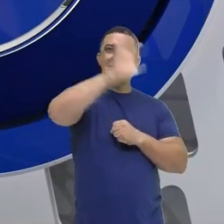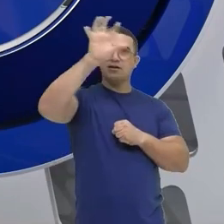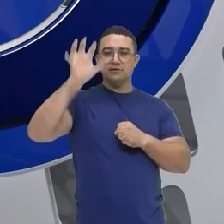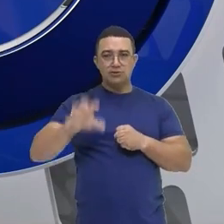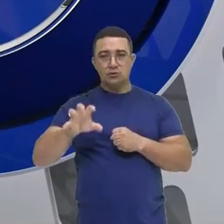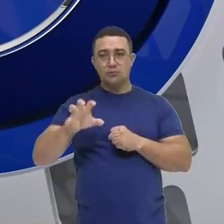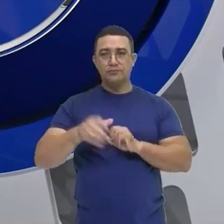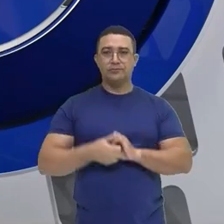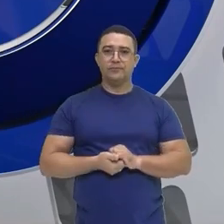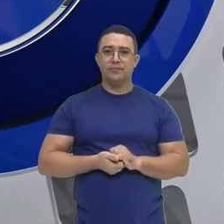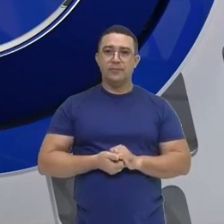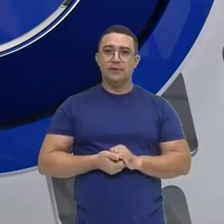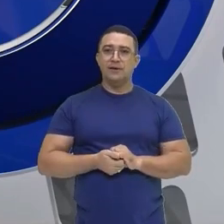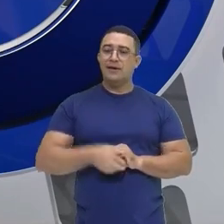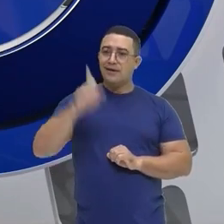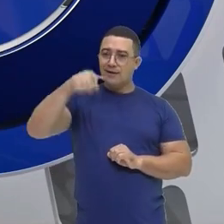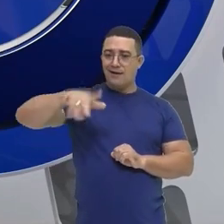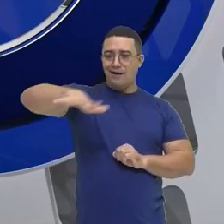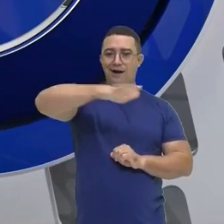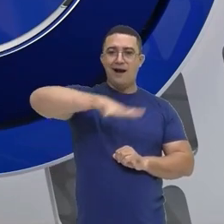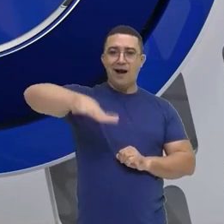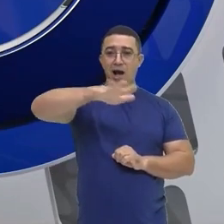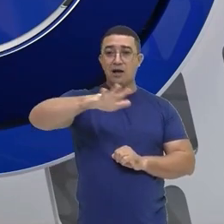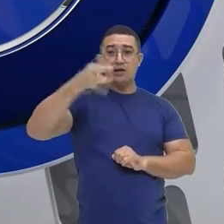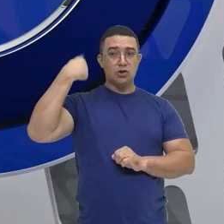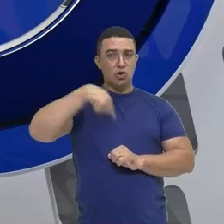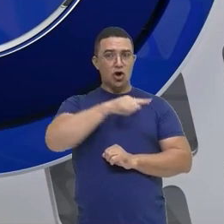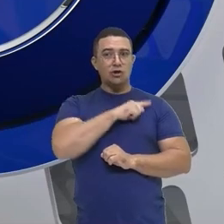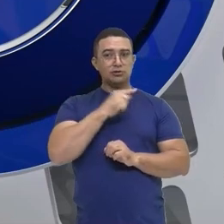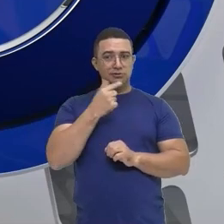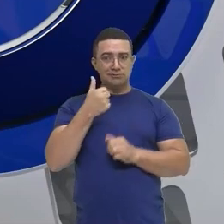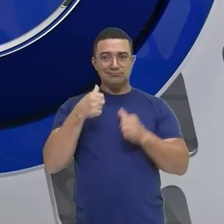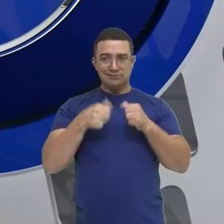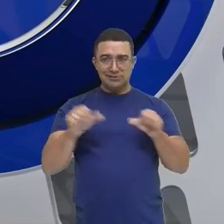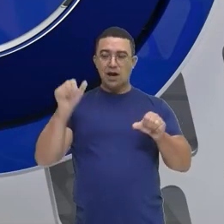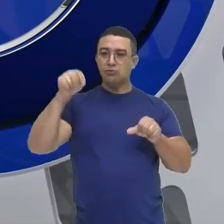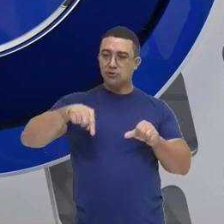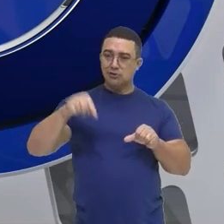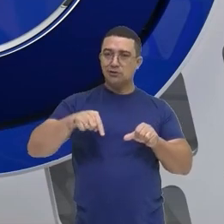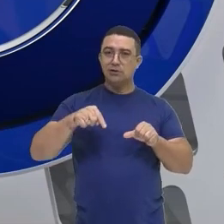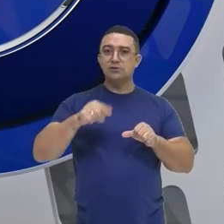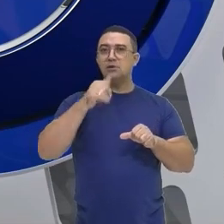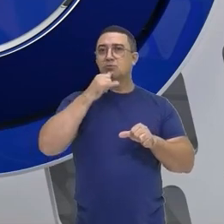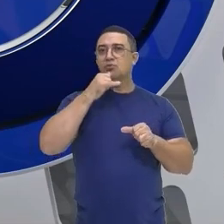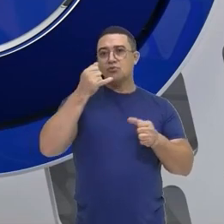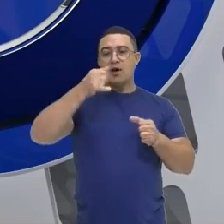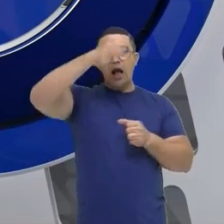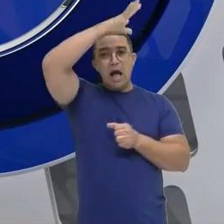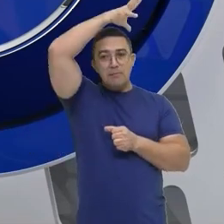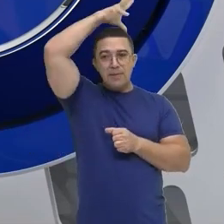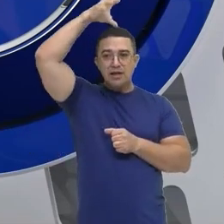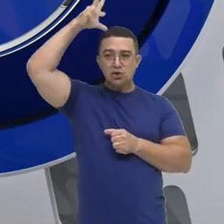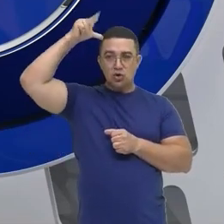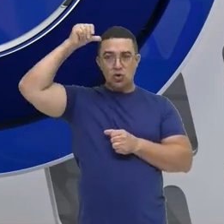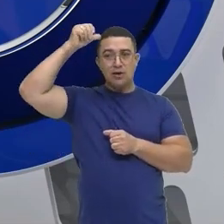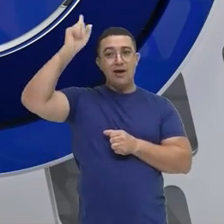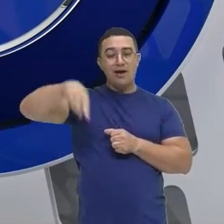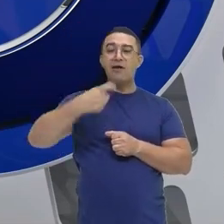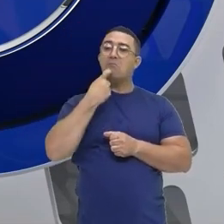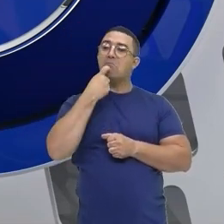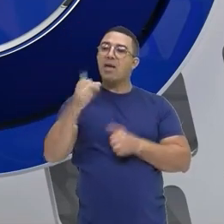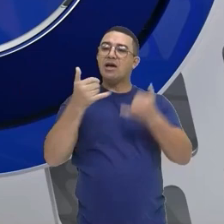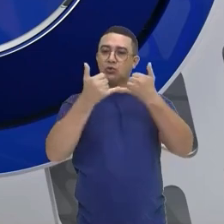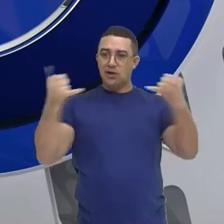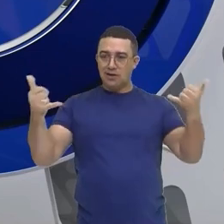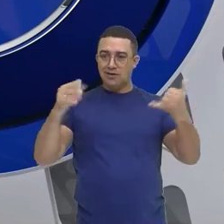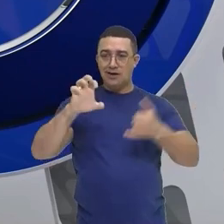que inclusive é a área onde nós estamos, né? A maior parte aí do território do Amazonas, ele está mais próximo à linha do